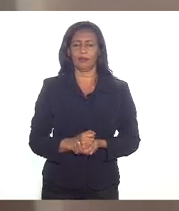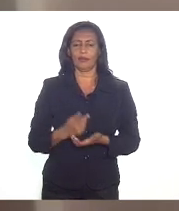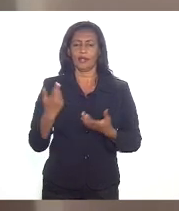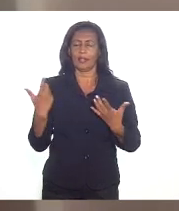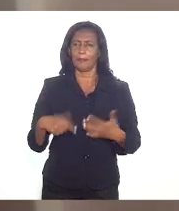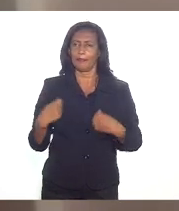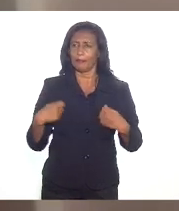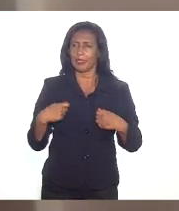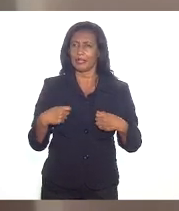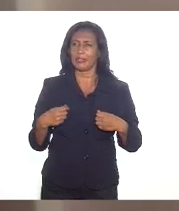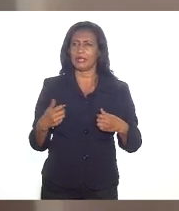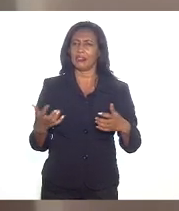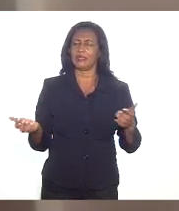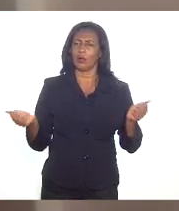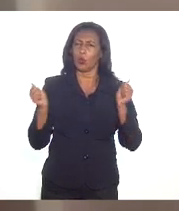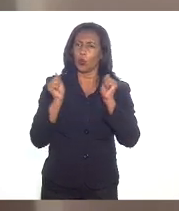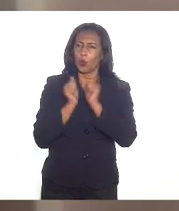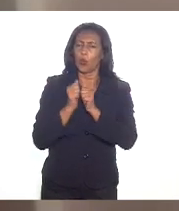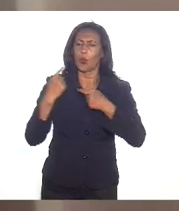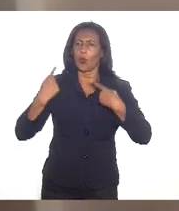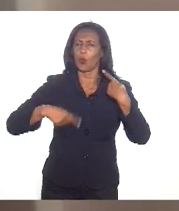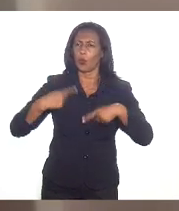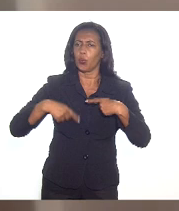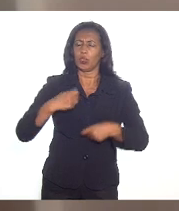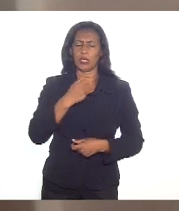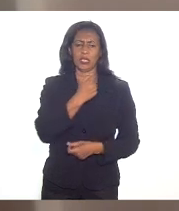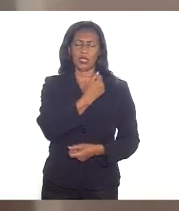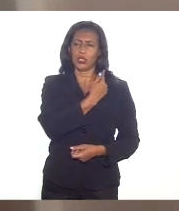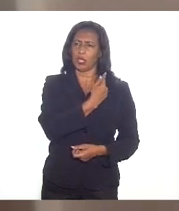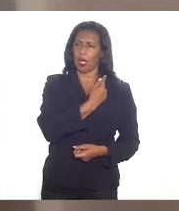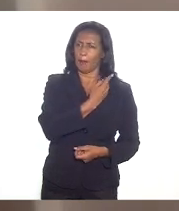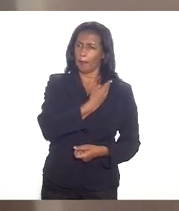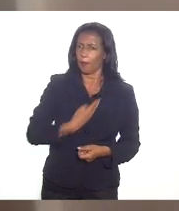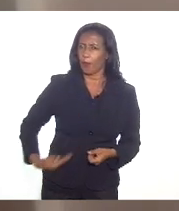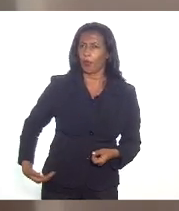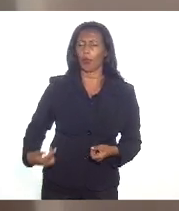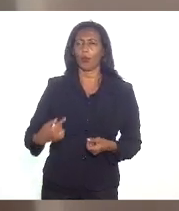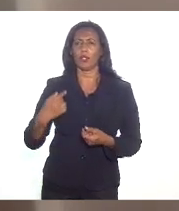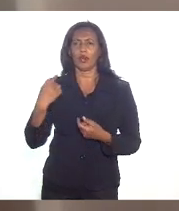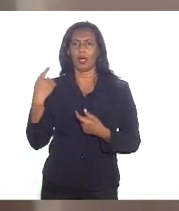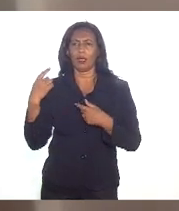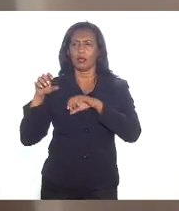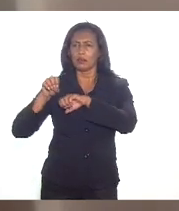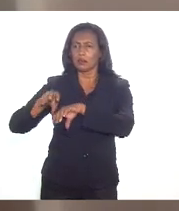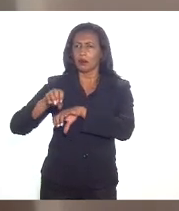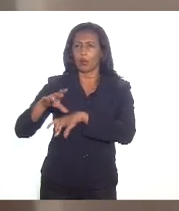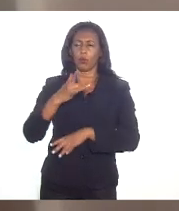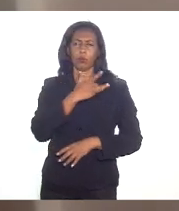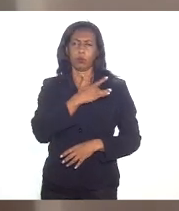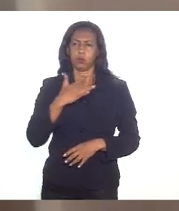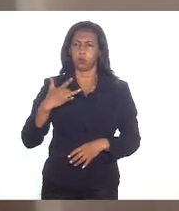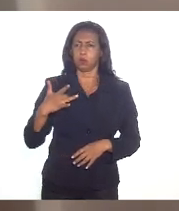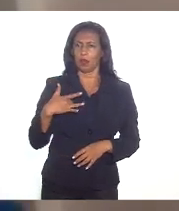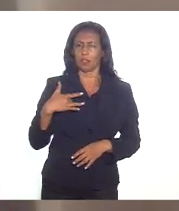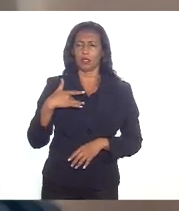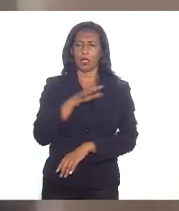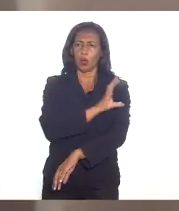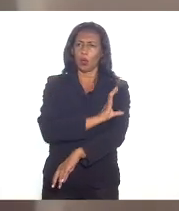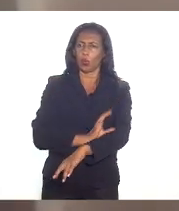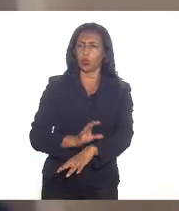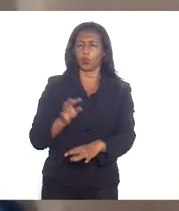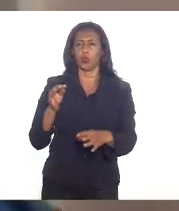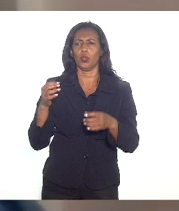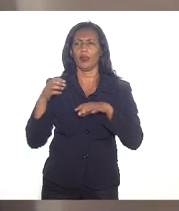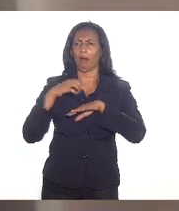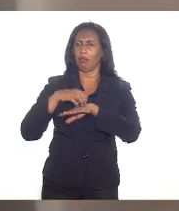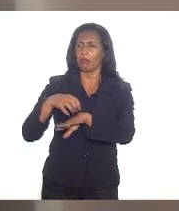as políticas públicas, ou seja, ter política de saúde, de educação, de transporte, de infraestrutura, né? Pensar isso a partir